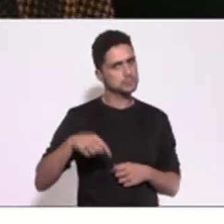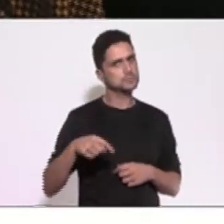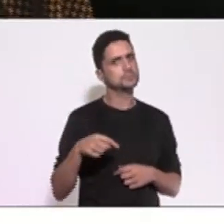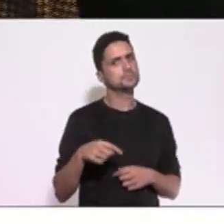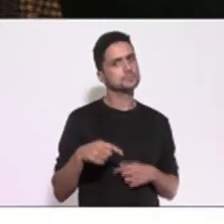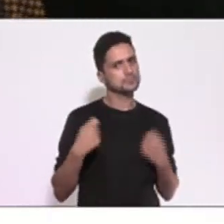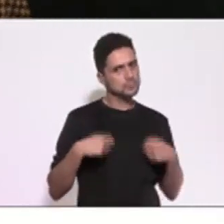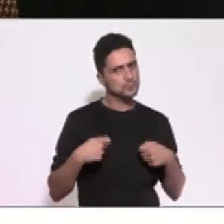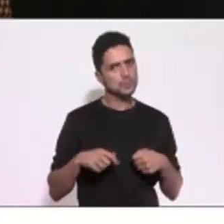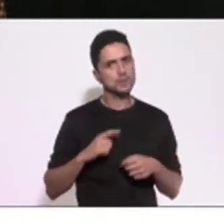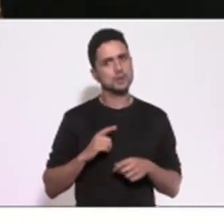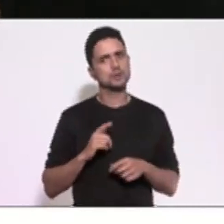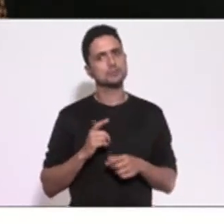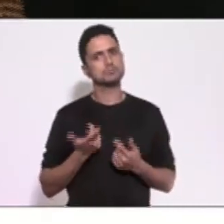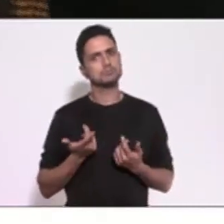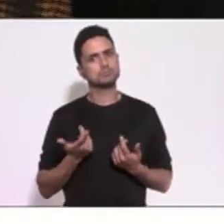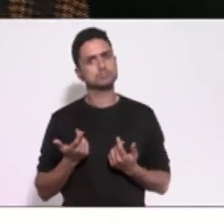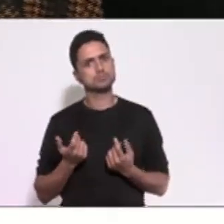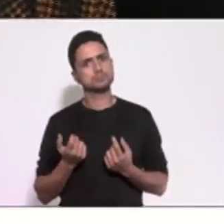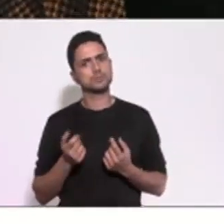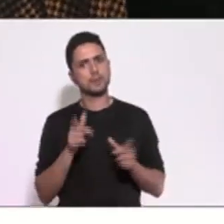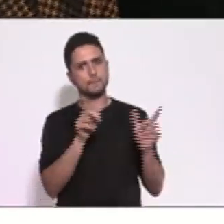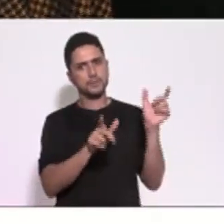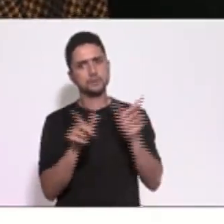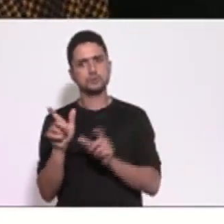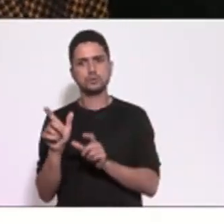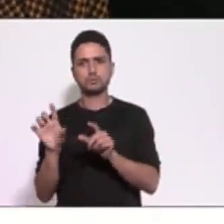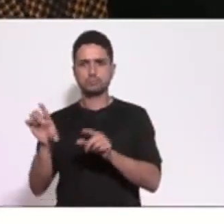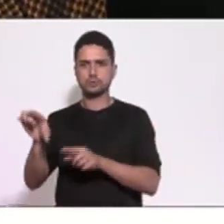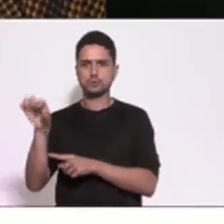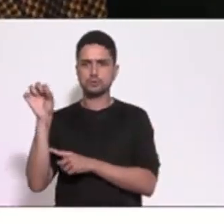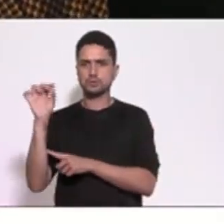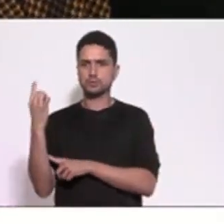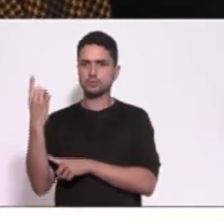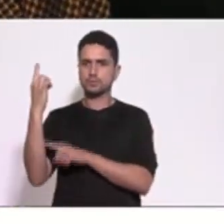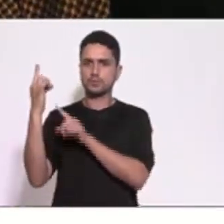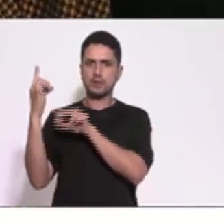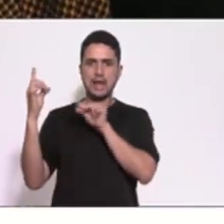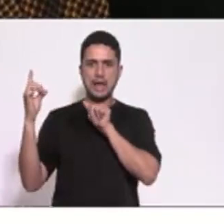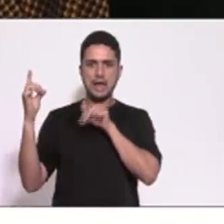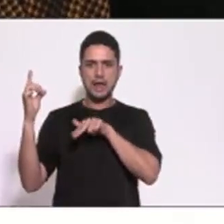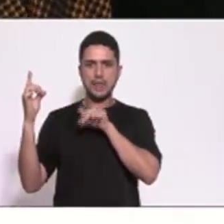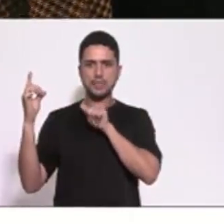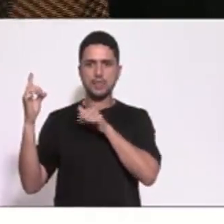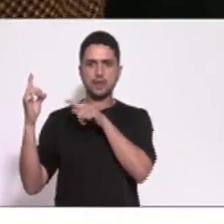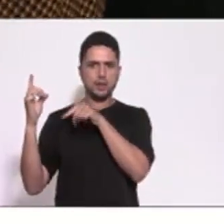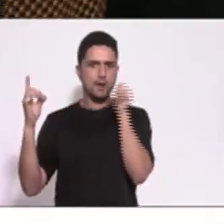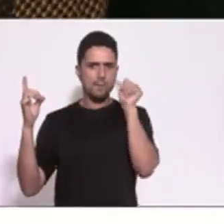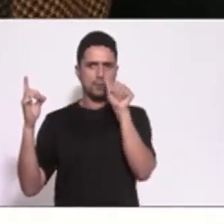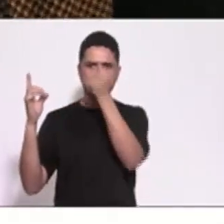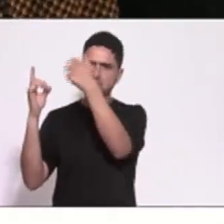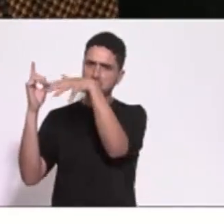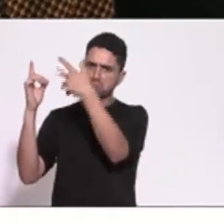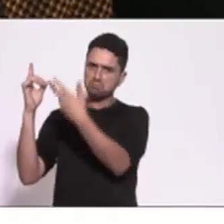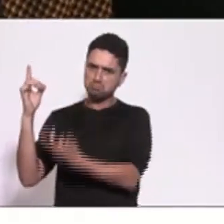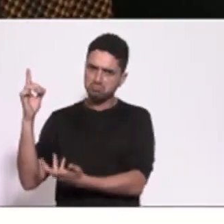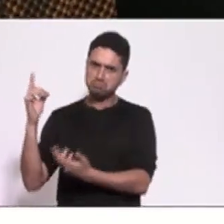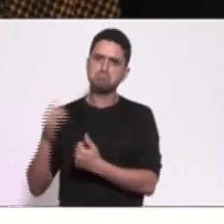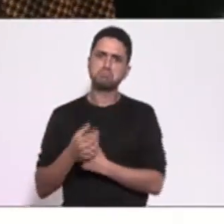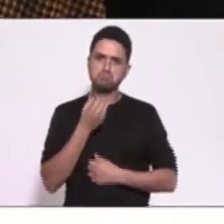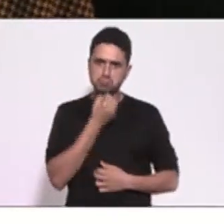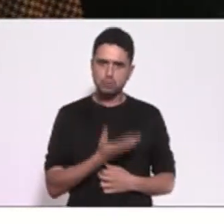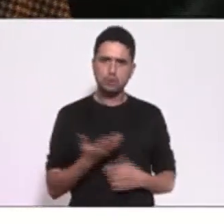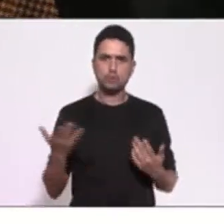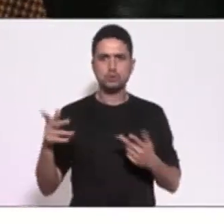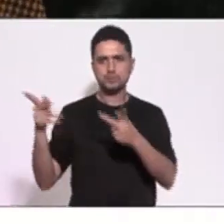faça justiça a essas pessoas. E uma dessas pessoas é a Ana Maria Gonçalves, que hoje visita aqui